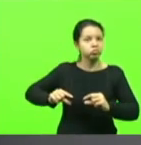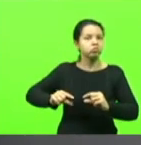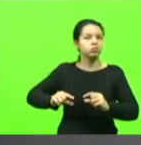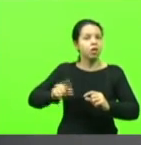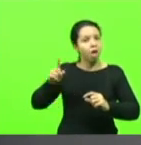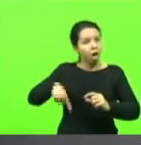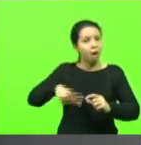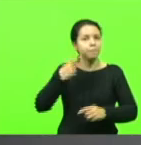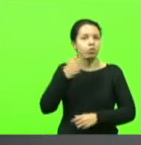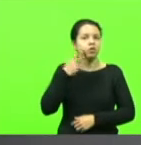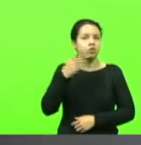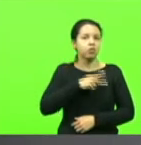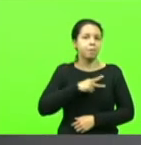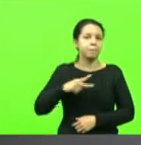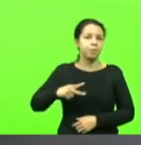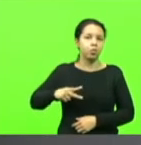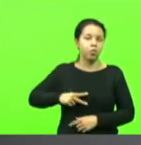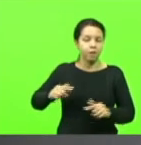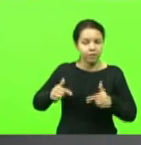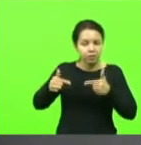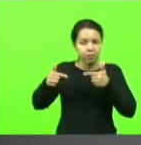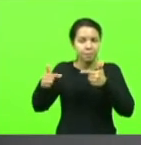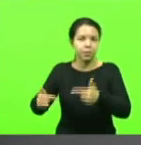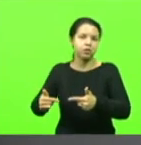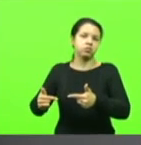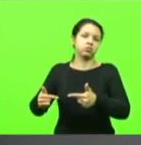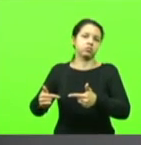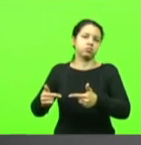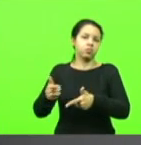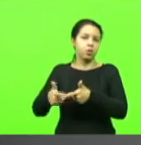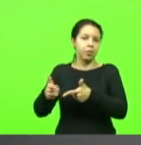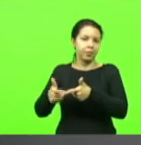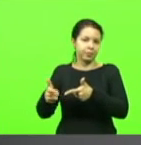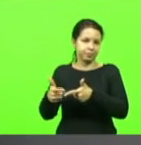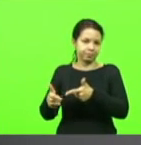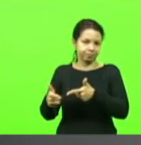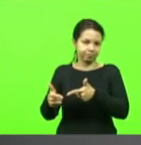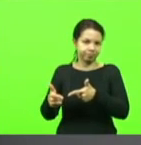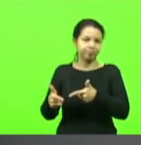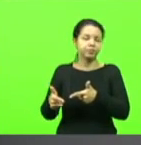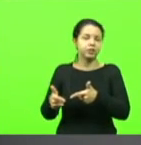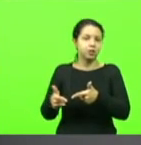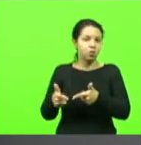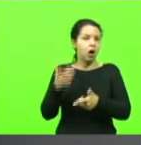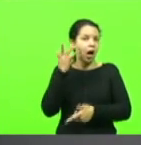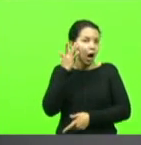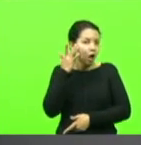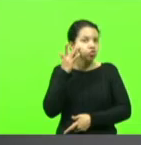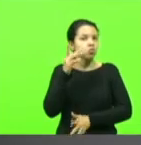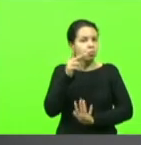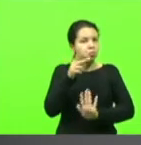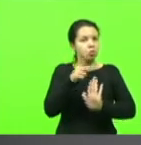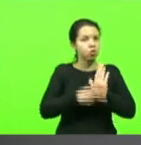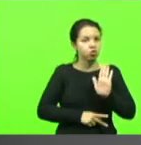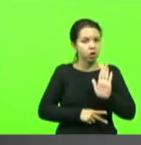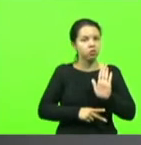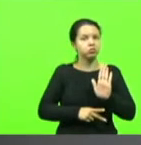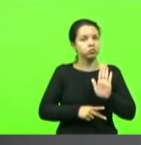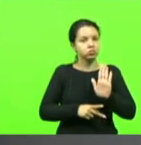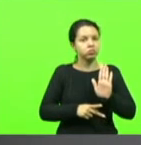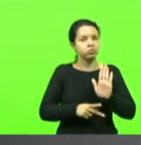de política pública de enfrentamento dessa situação eu acho que é um projeto que ele